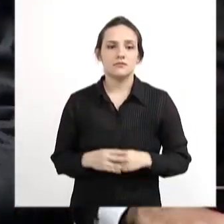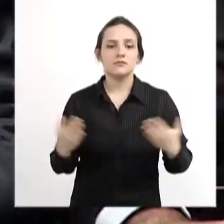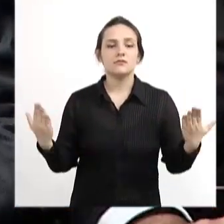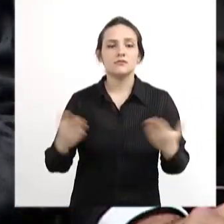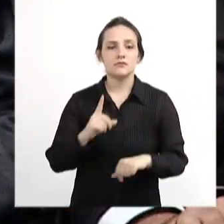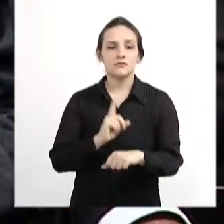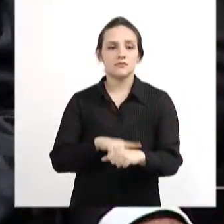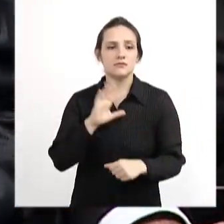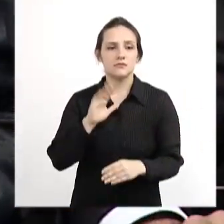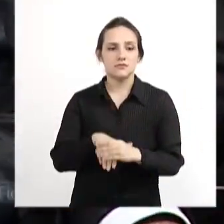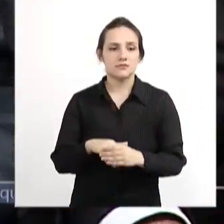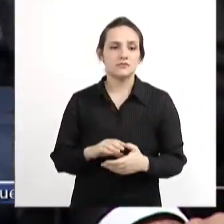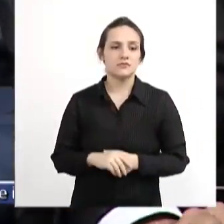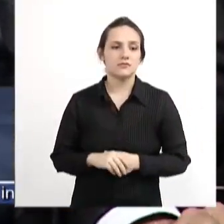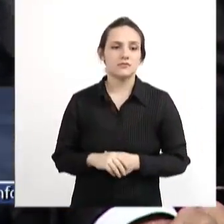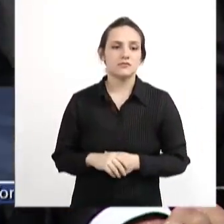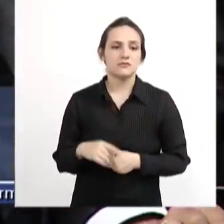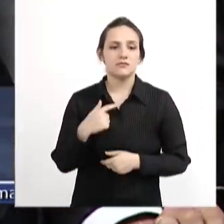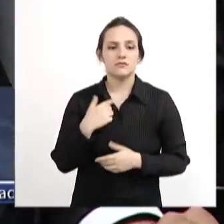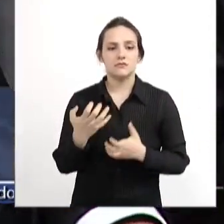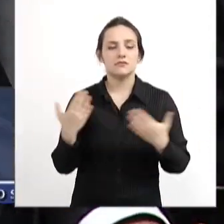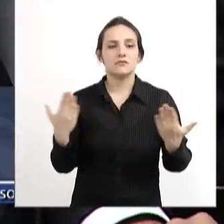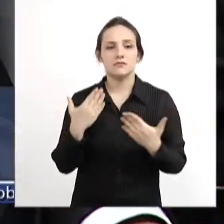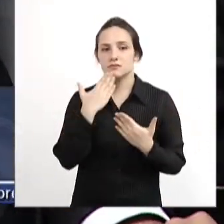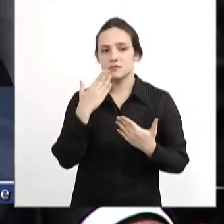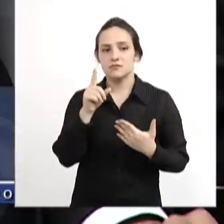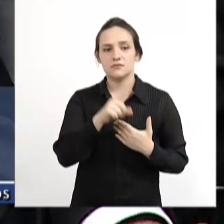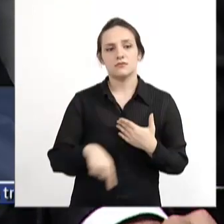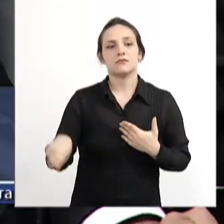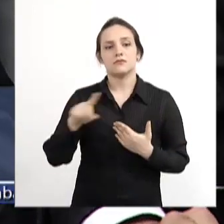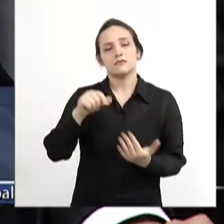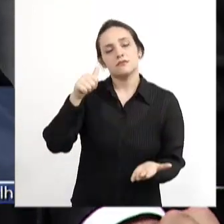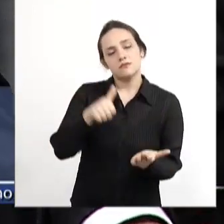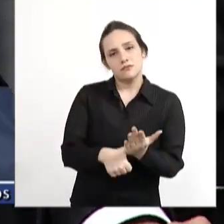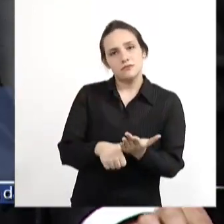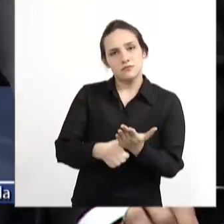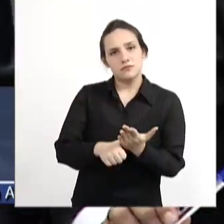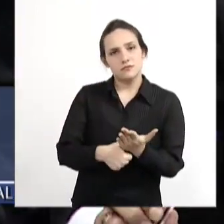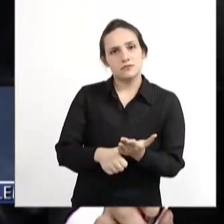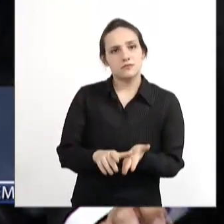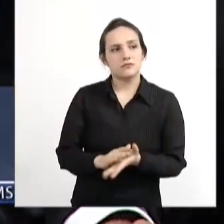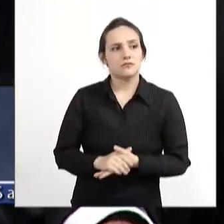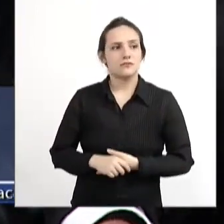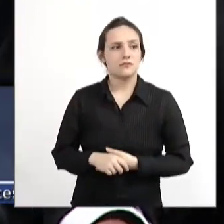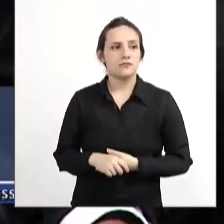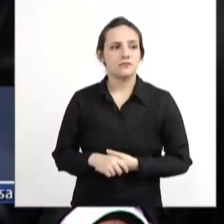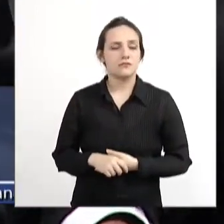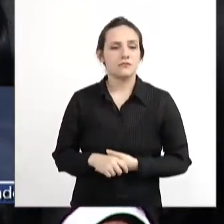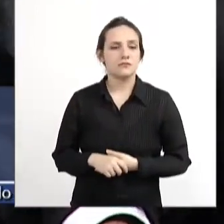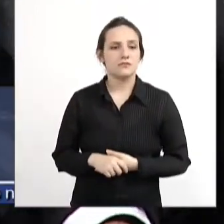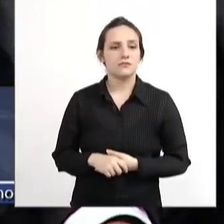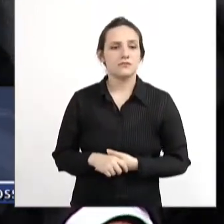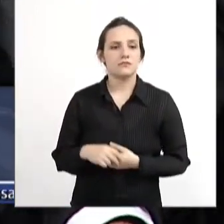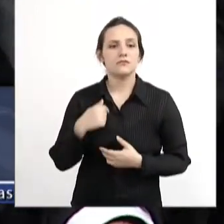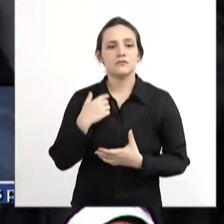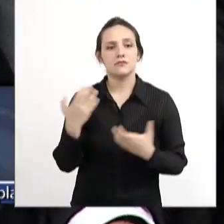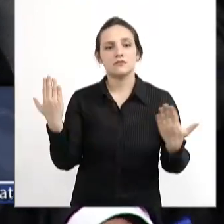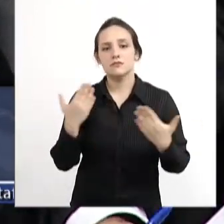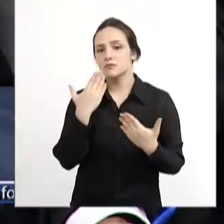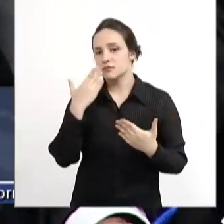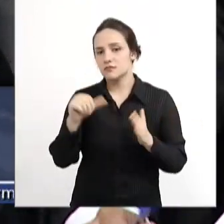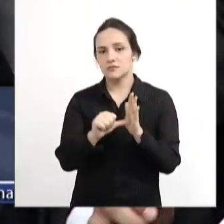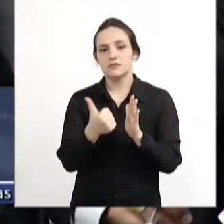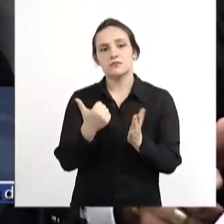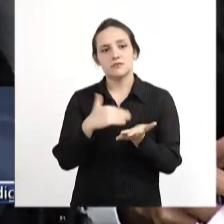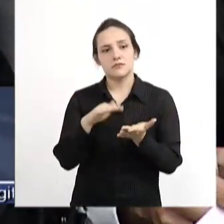Passemos à ordem do dia. Gostaria de solicitar aos senhores deputados que fizessem recomposição de quórum. Pedir para o primeiro secretário e ao